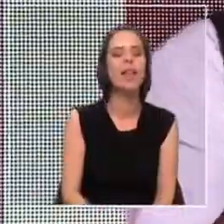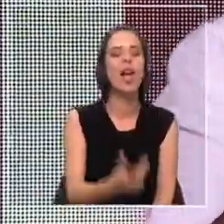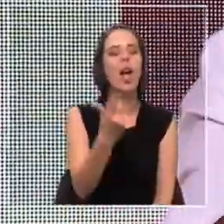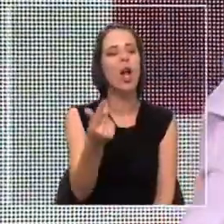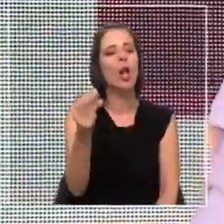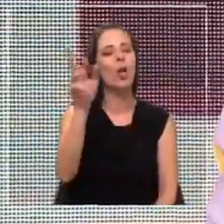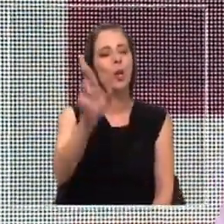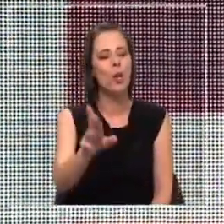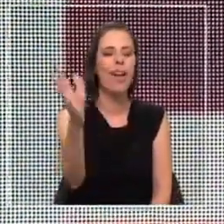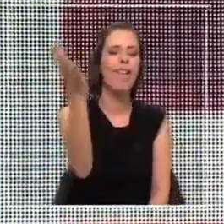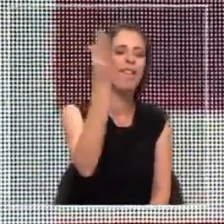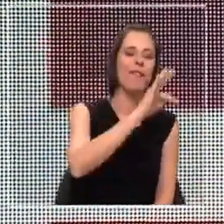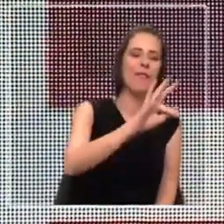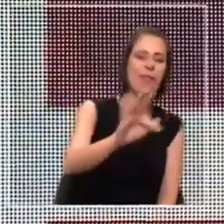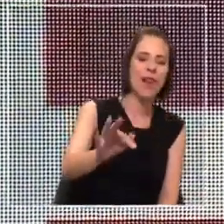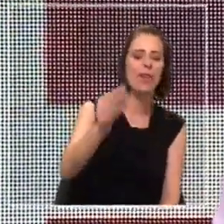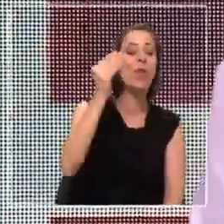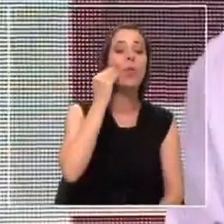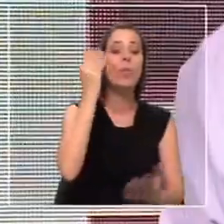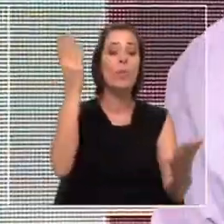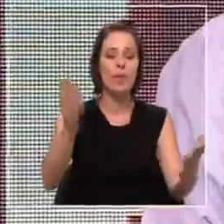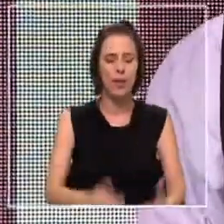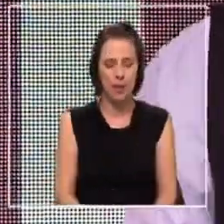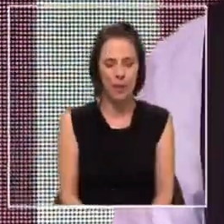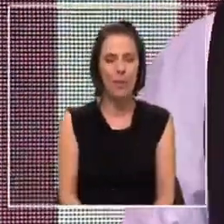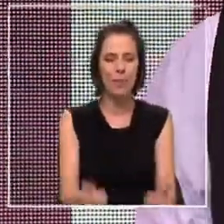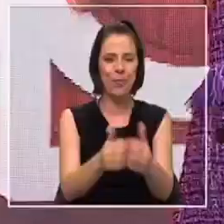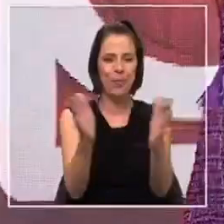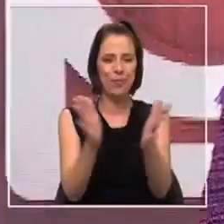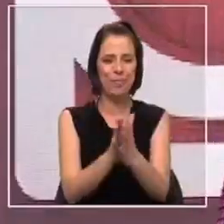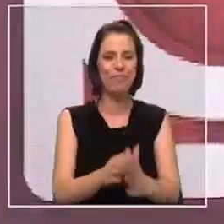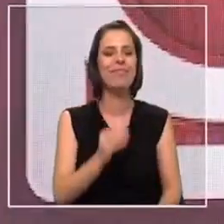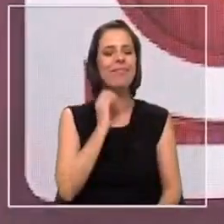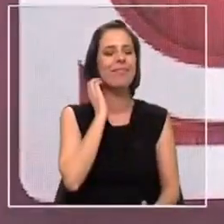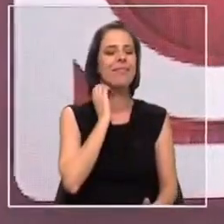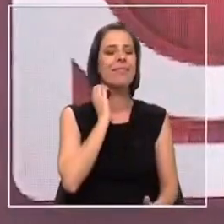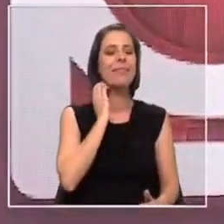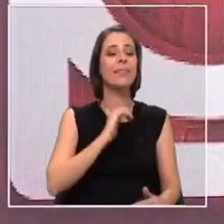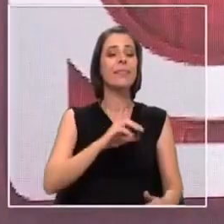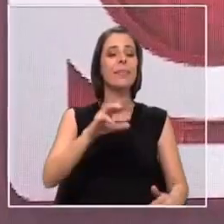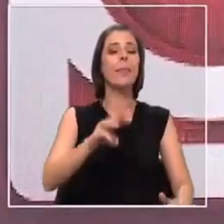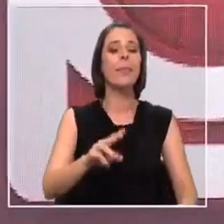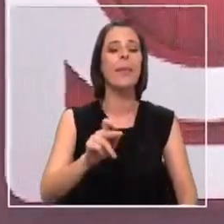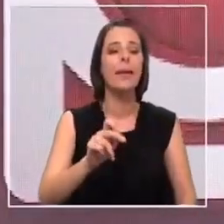pessoal de França um beijinho beijinho para todos beijinhos